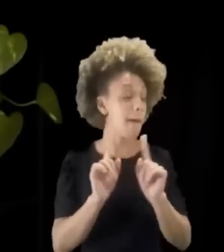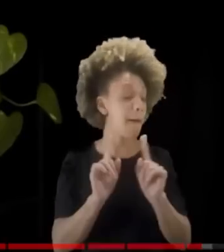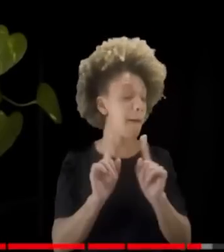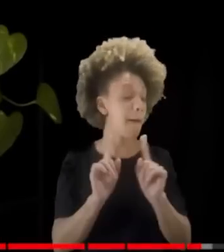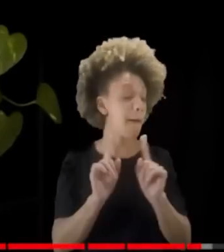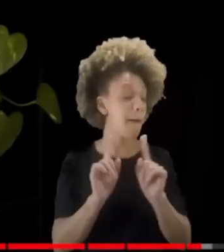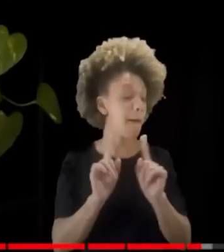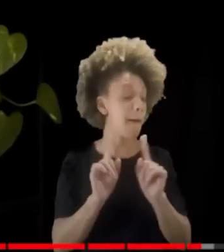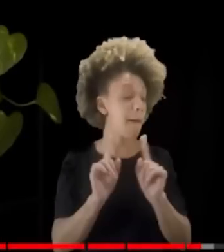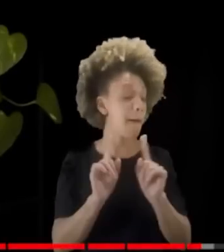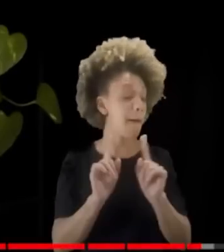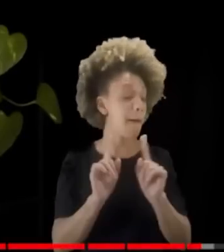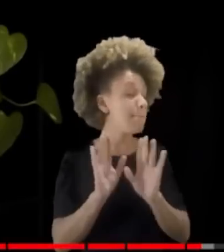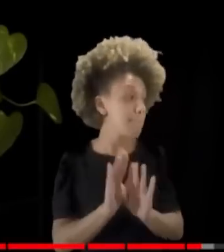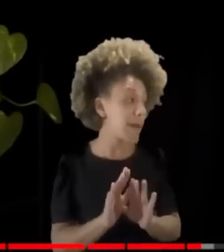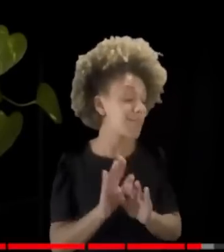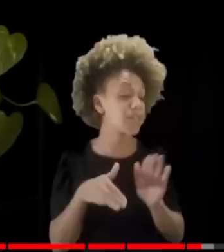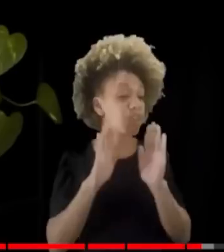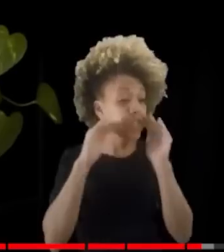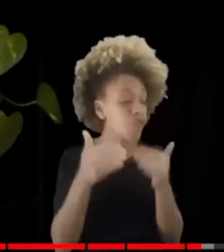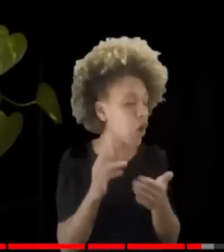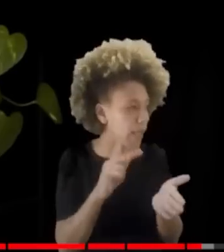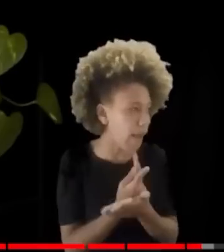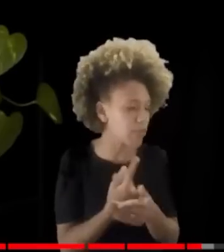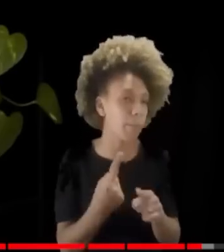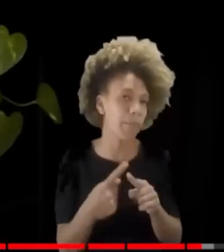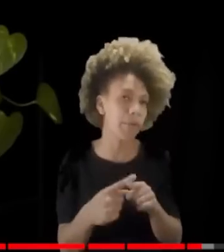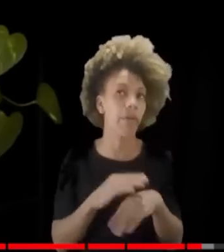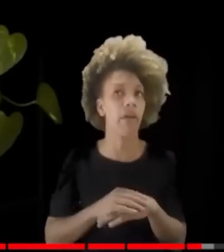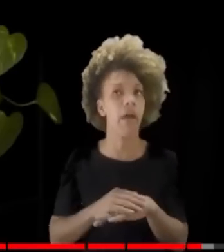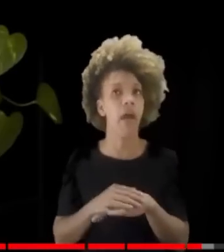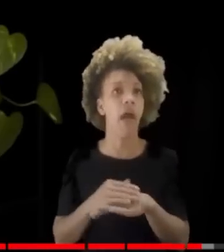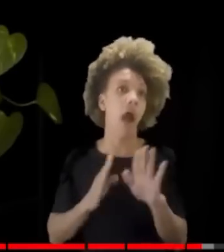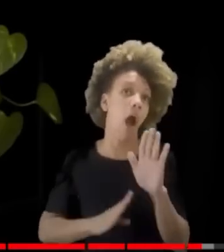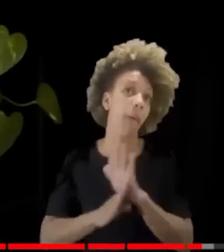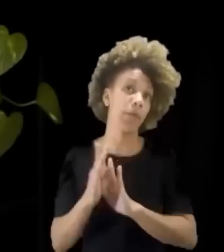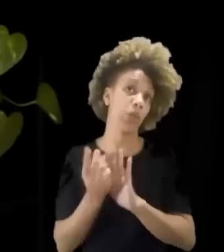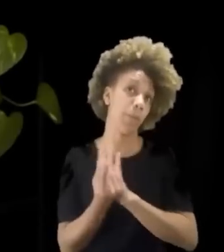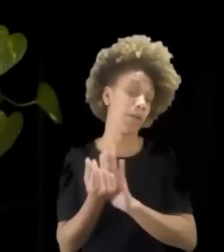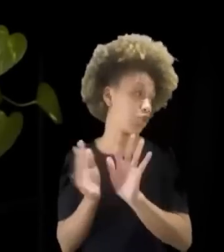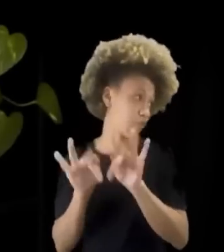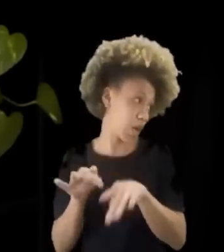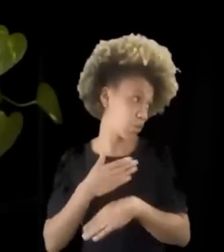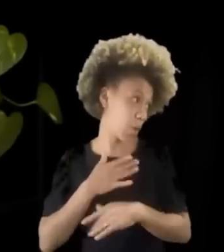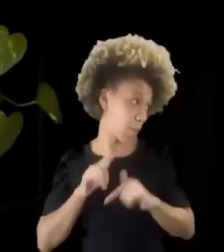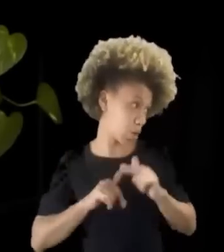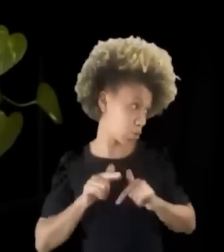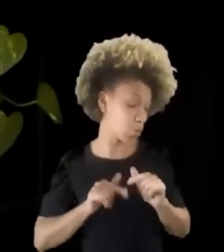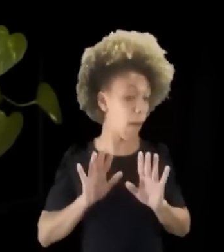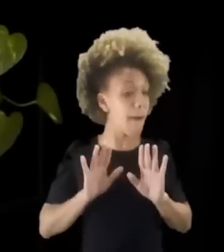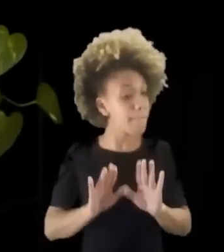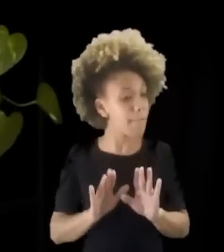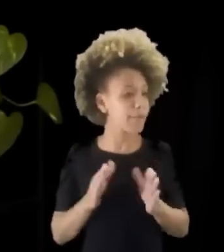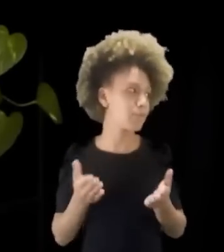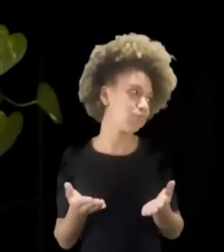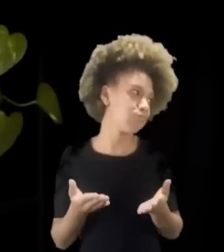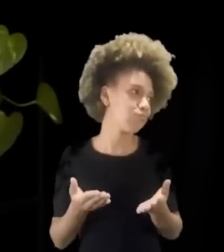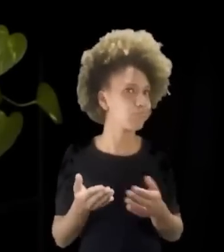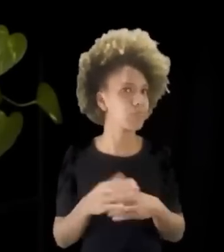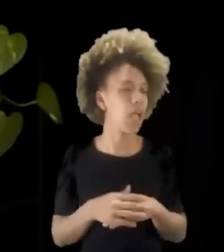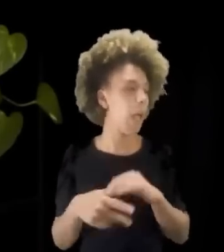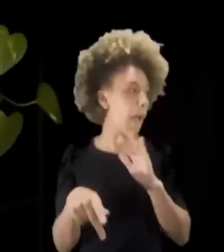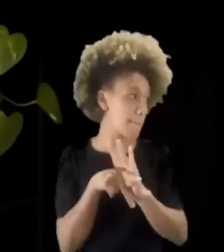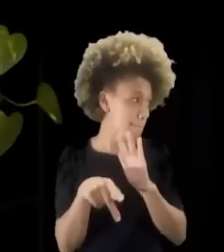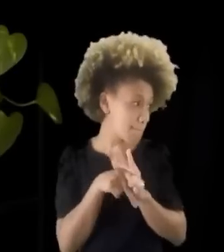isso que eu quero dizer mas por que será as vezes a galera foca é errado porque a galera vai falar assim aumentou o preço final do meu produto mas daí